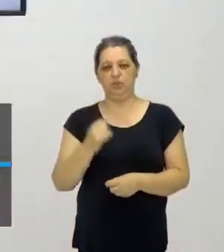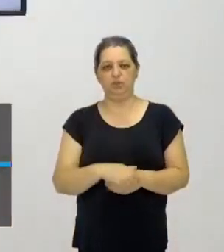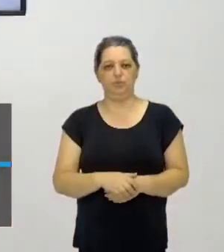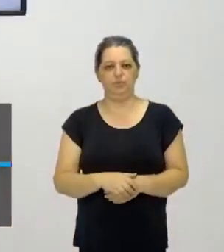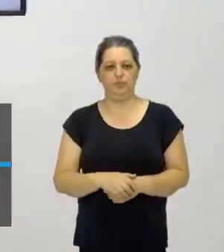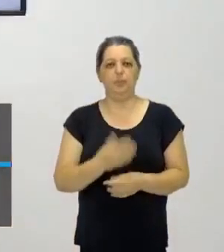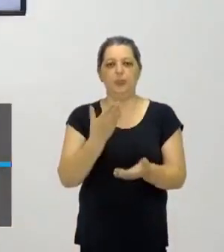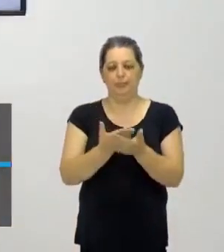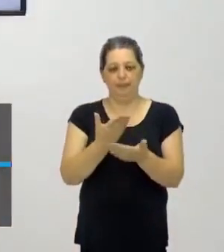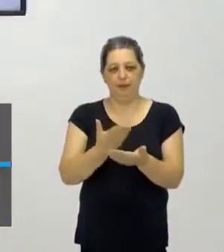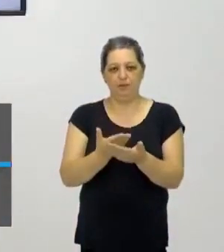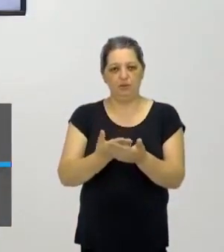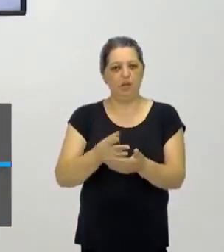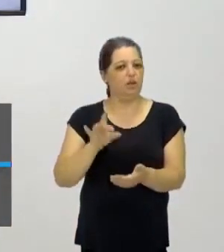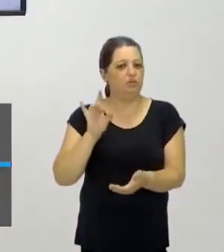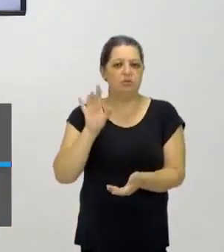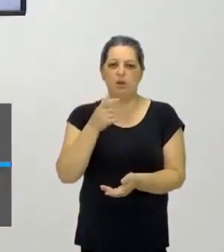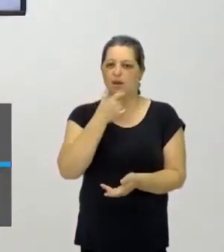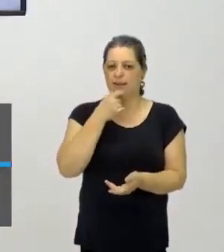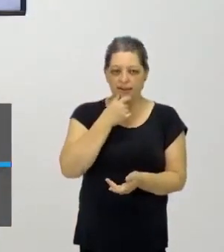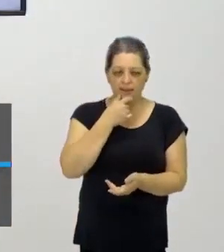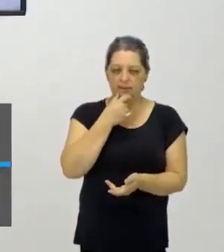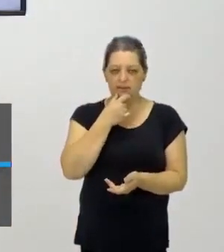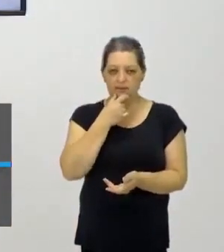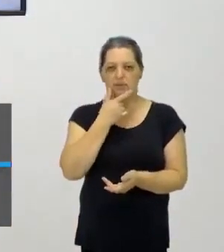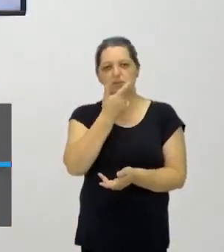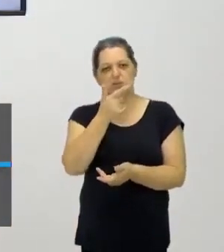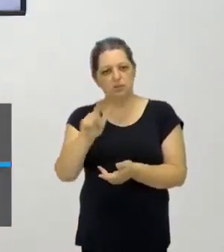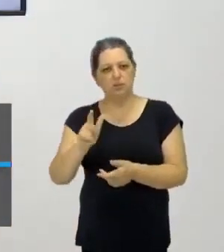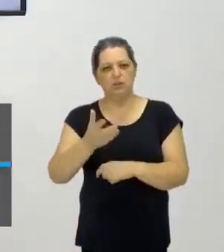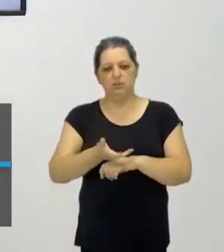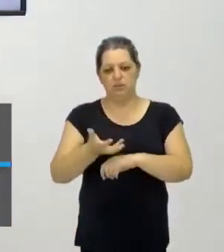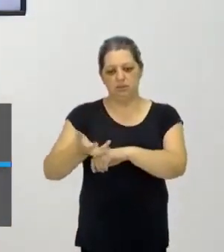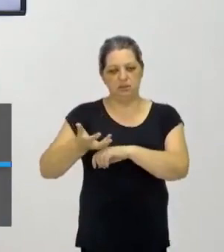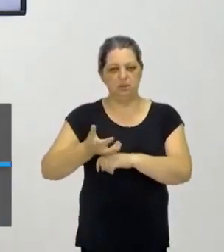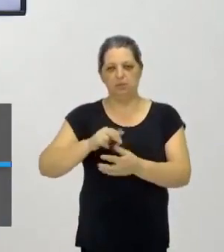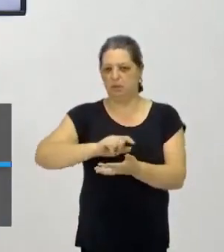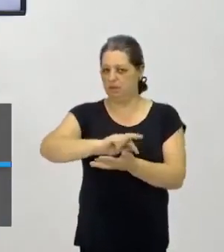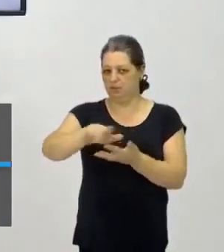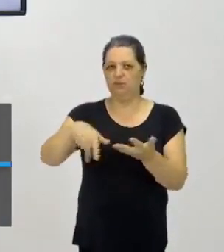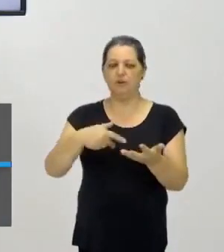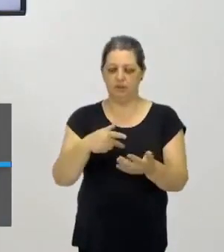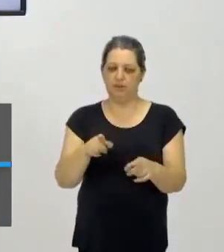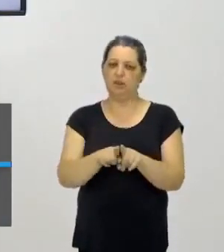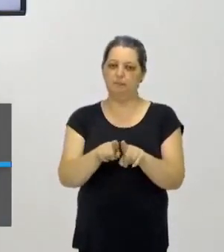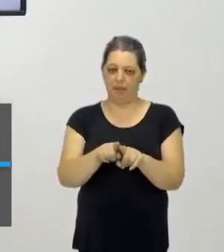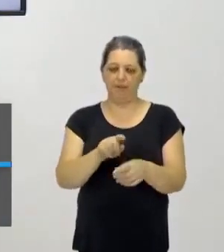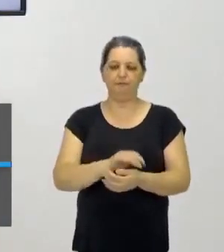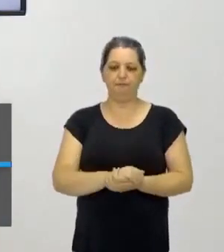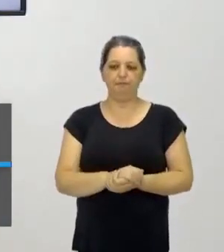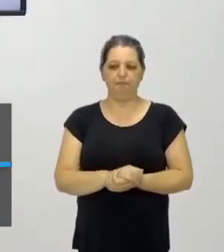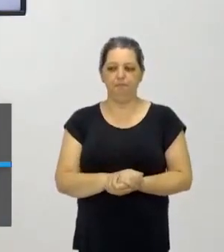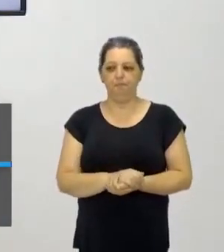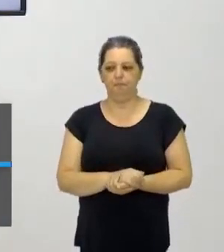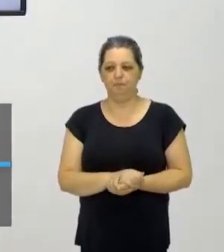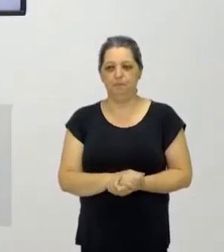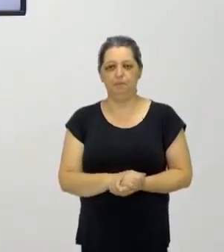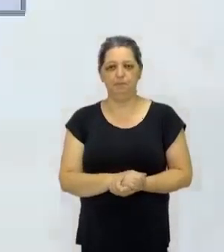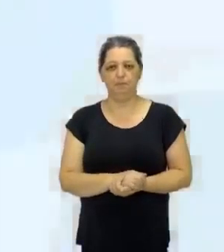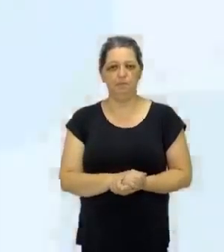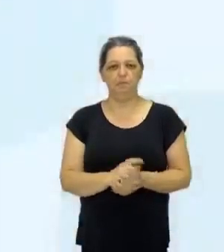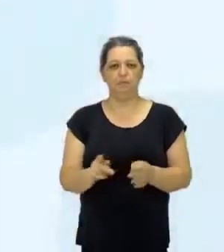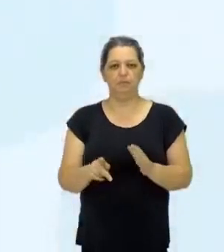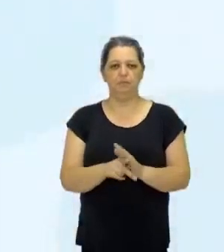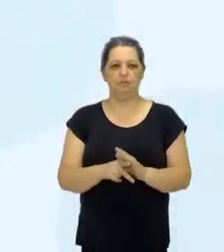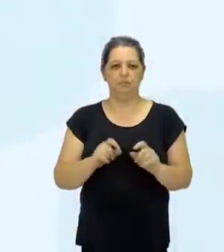verdade, estudar e tudo, e não é só com o inglês que a gente faz Sim, isso, é com lógico. todos aí, com todos os outros componentes também. Yeah? So, Rô, by the end of this